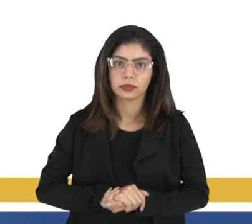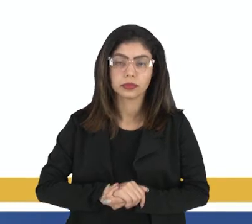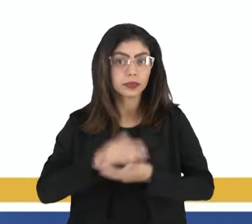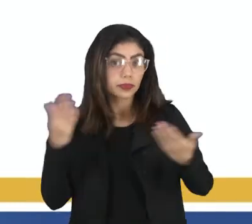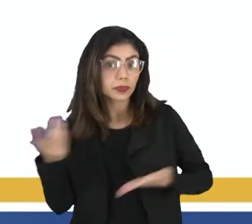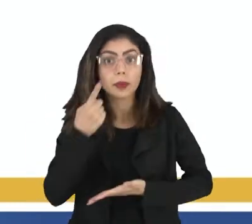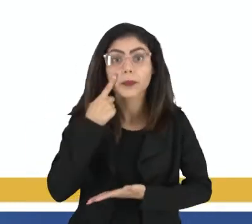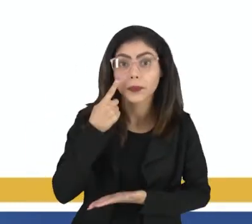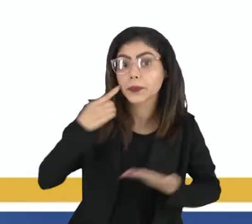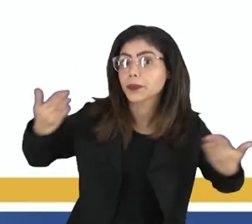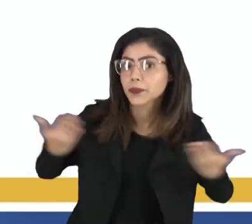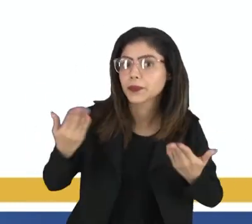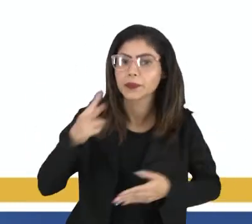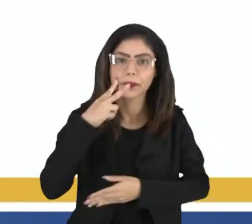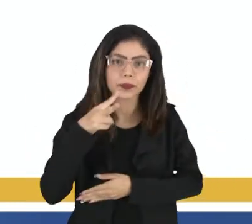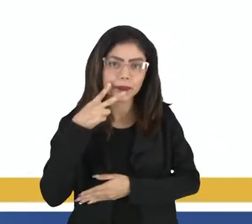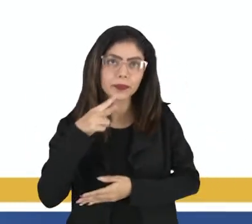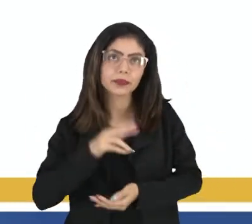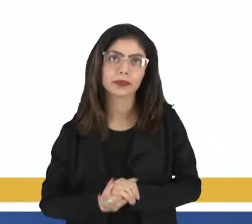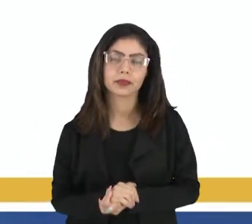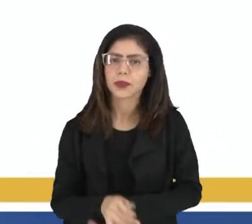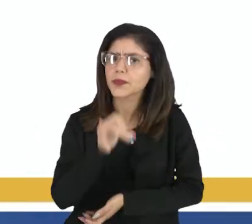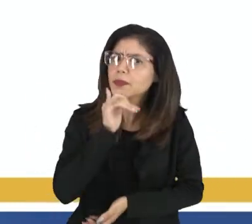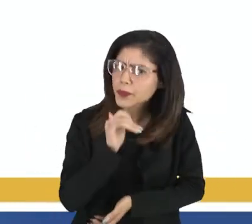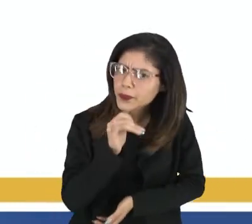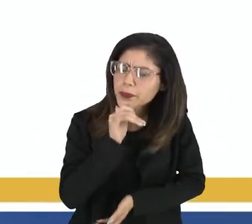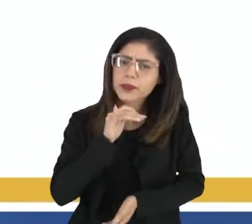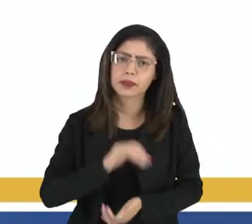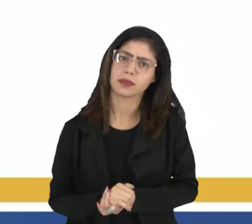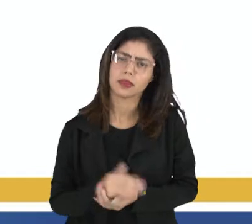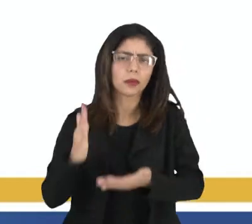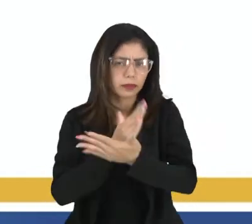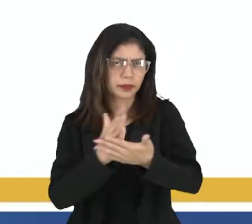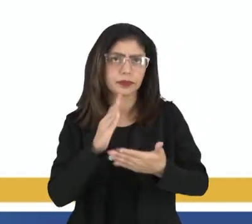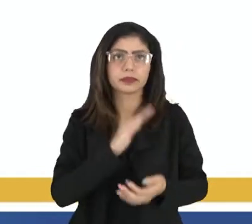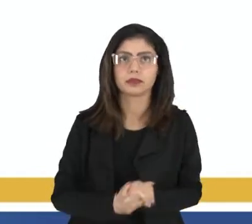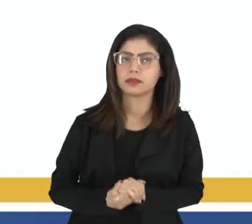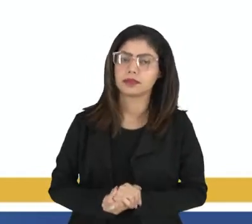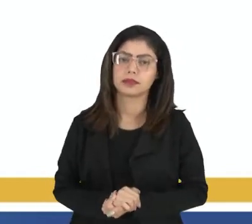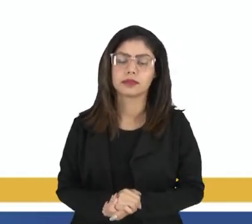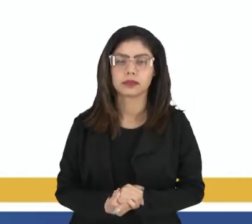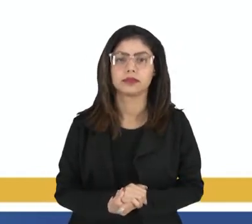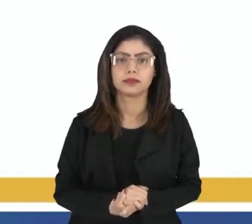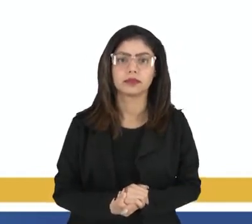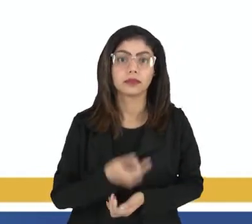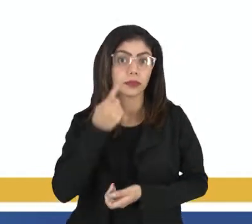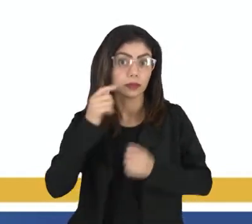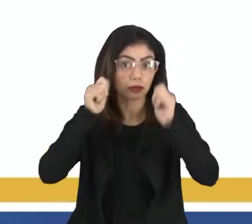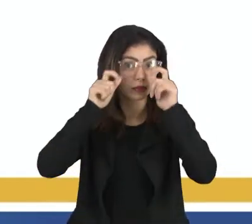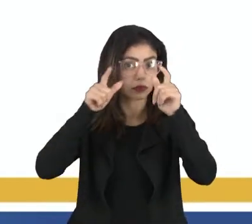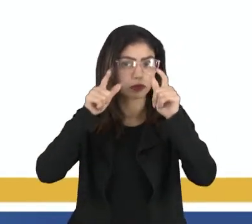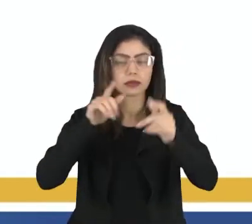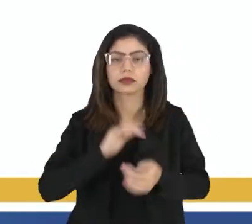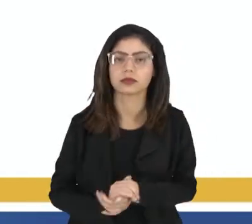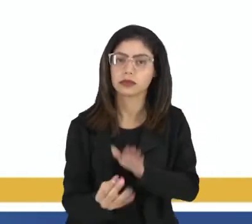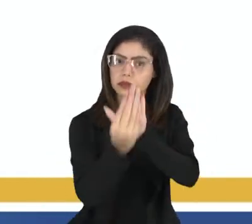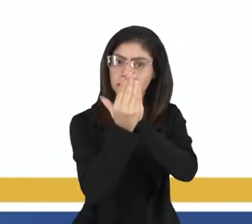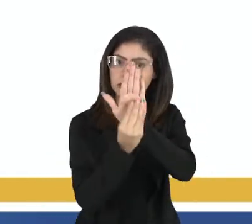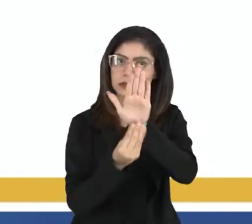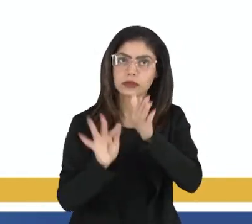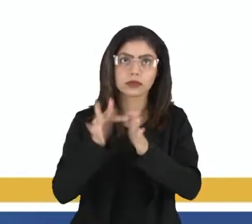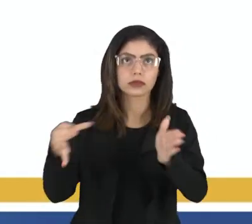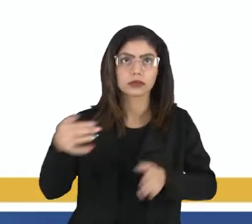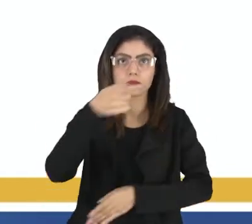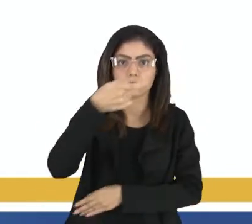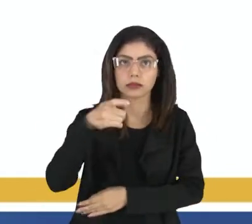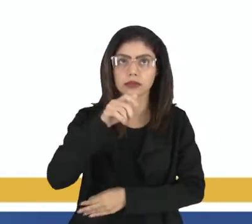Então, olha só, agora a gente vai ver um exemplo, alguns exemplos. Prestem bem atenção. Dado uma função f